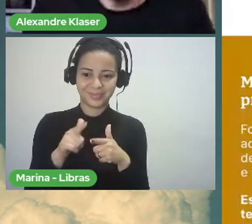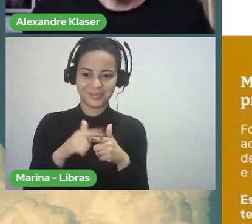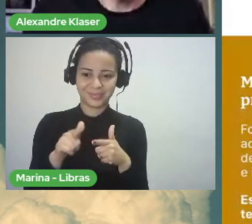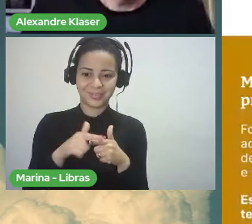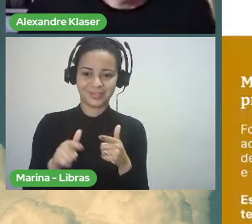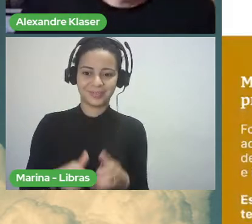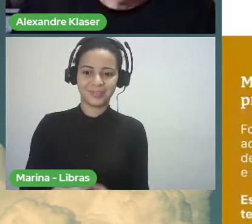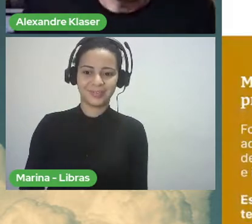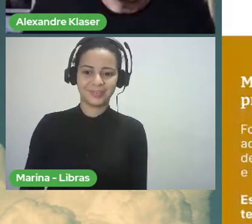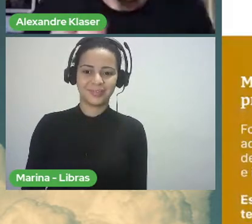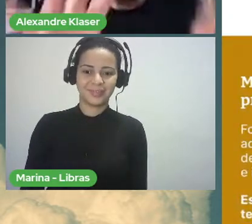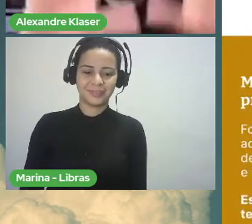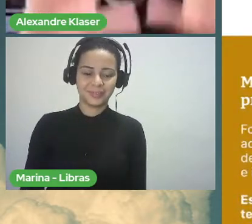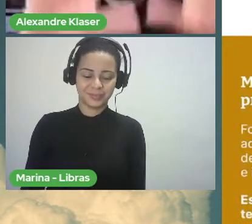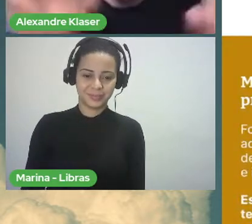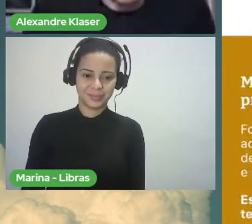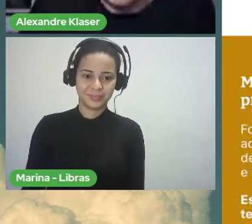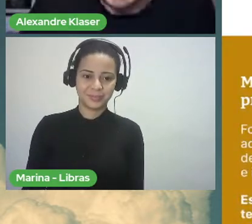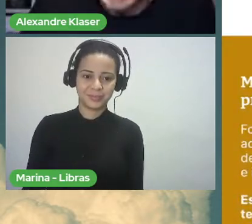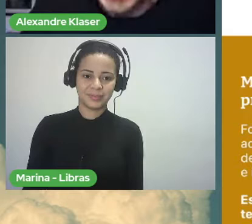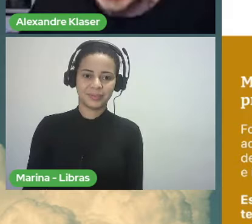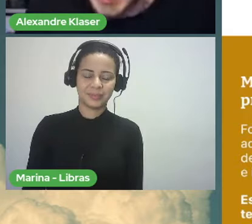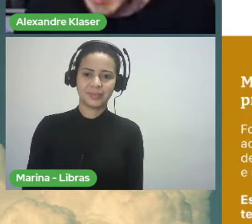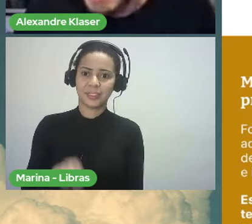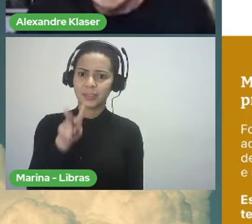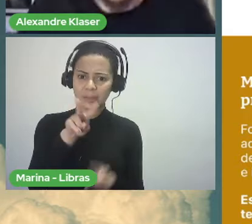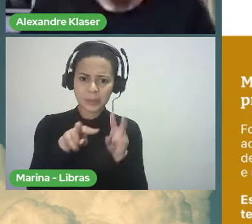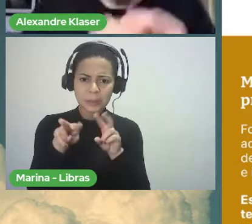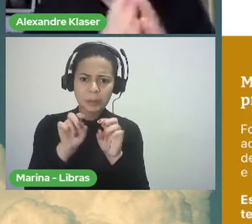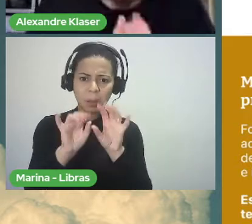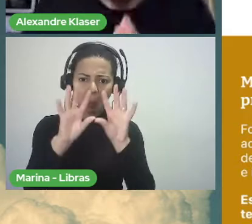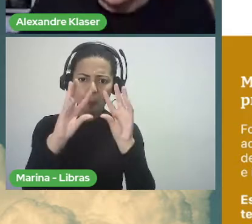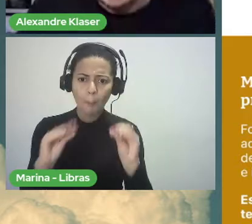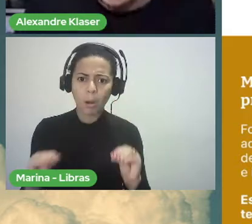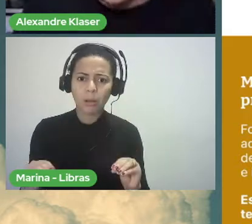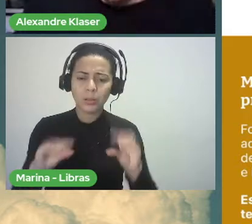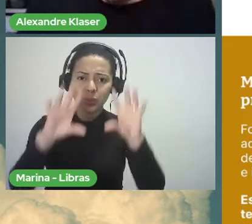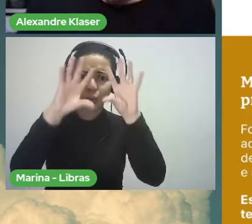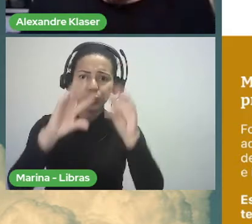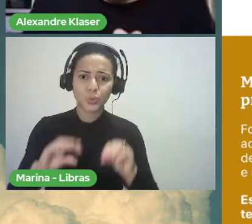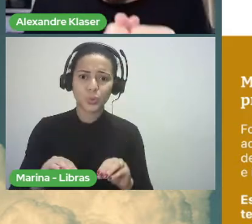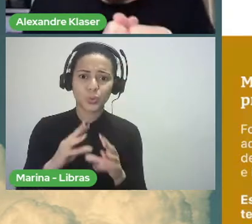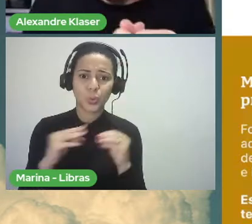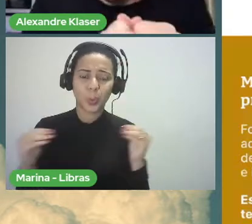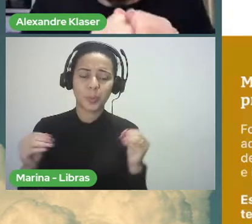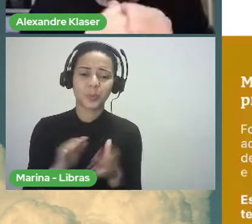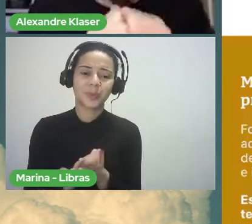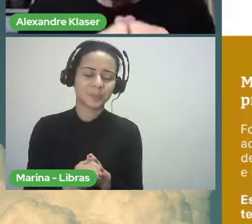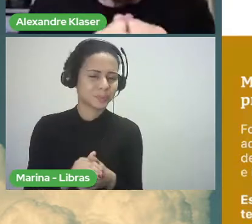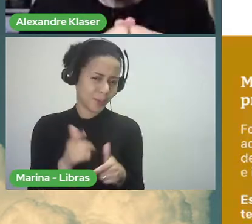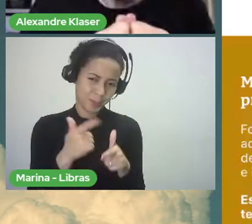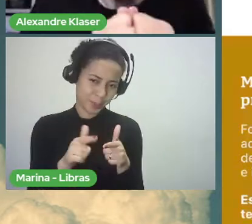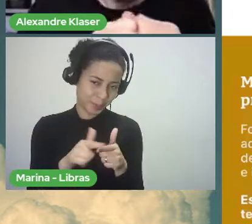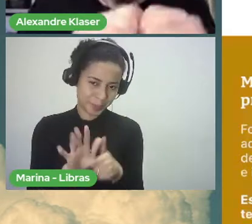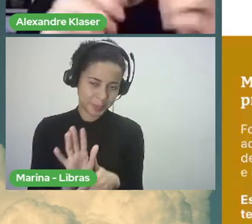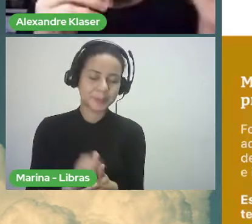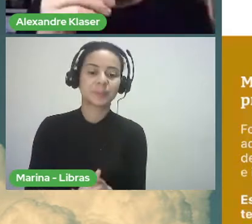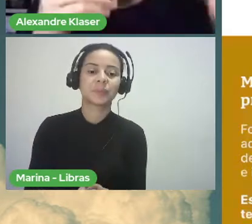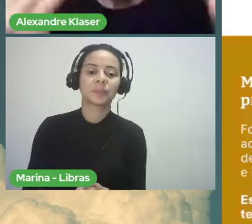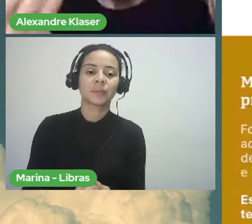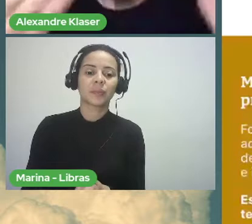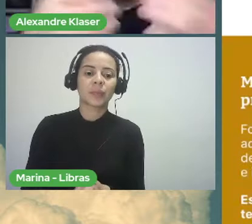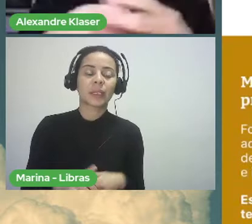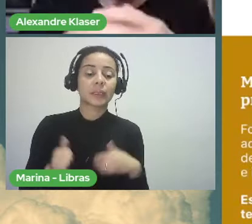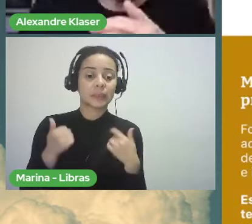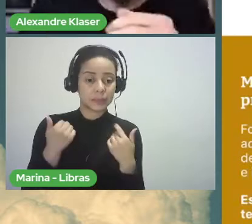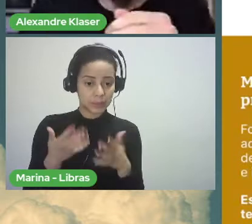Ah, estou de volta. Eu vi que tudo desapareceu. Não sei se foi aqui, mas não importa. Vamos lá. Então, a primeira coisa é, quando a pessoa muda de projeto